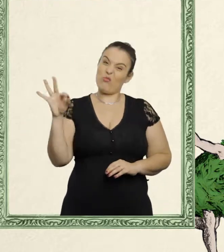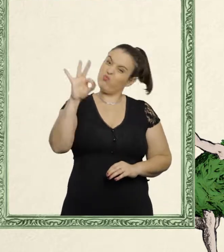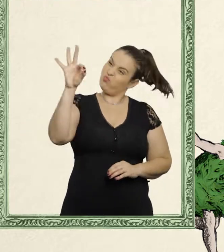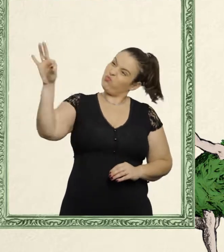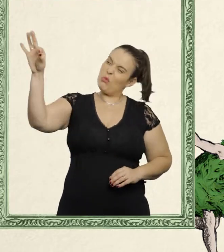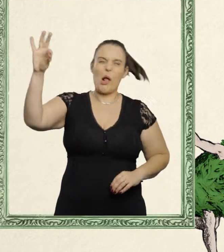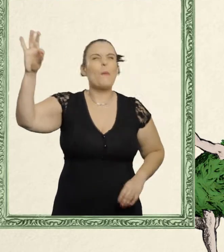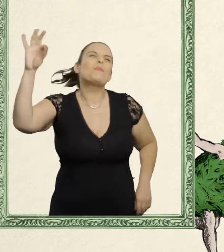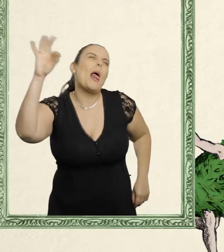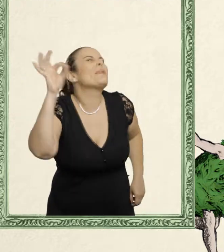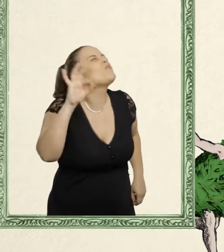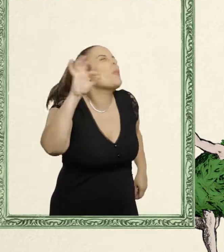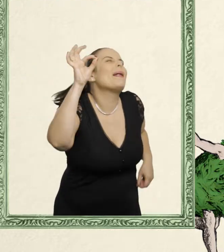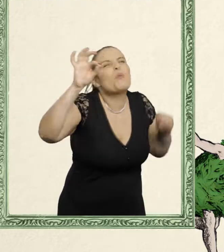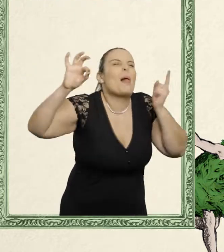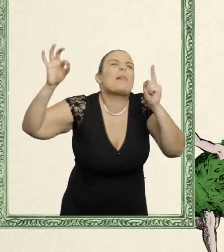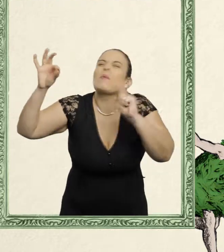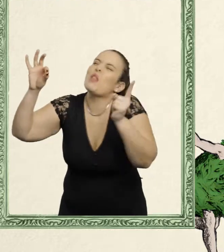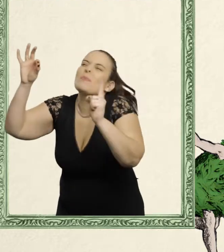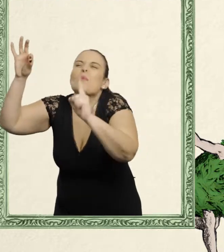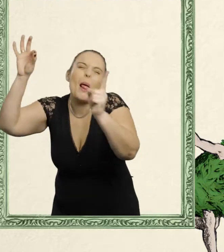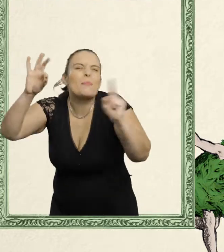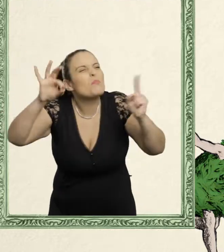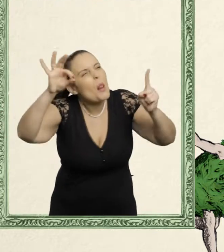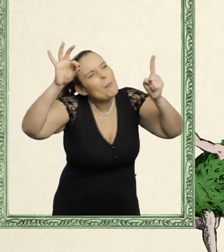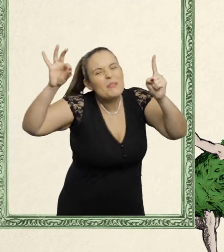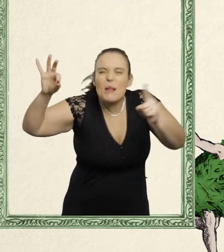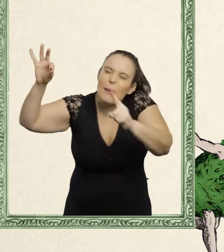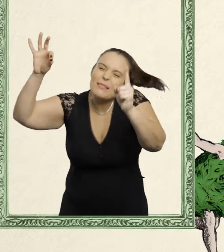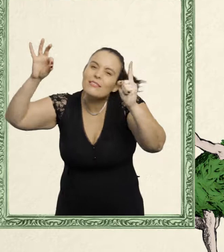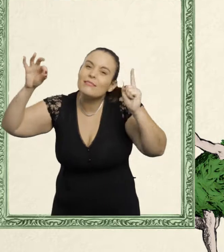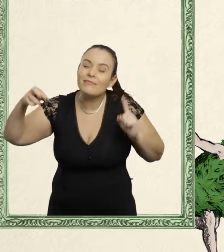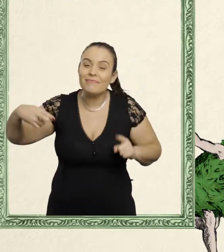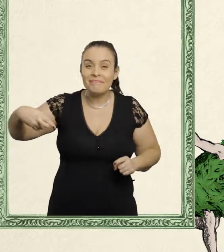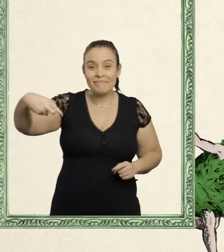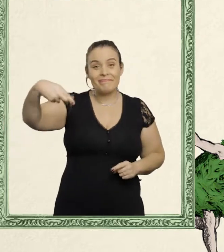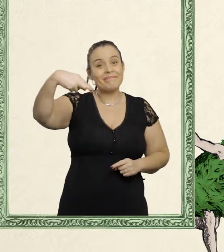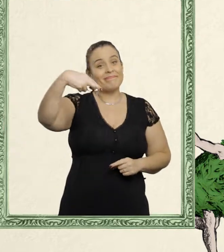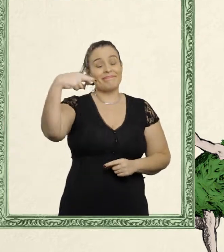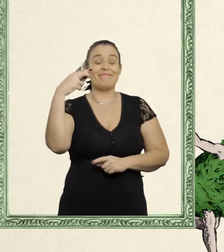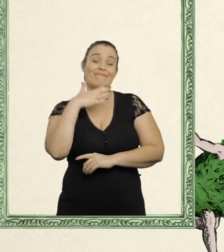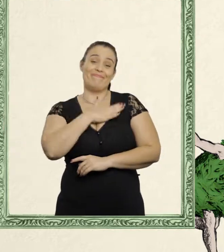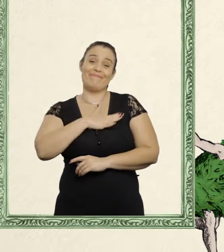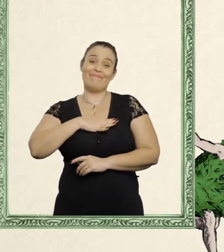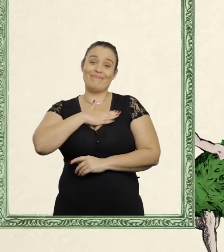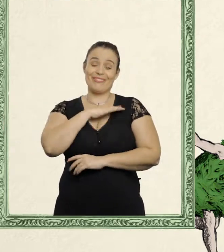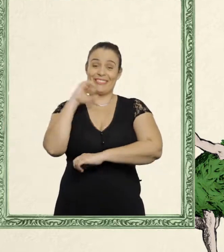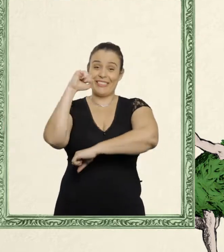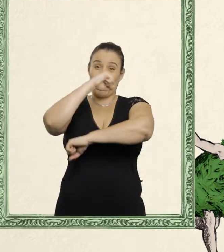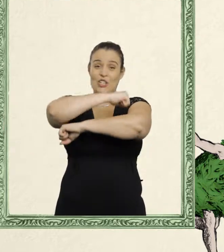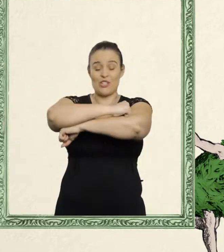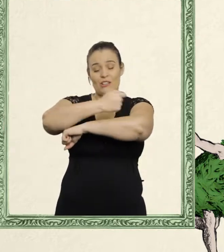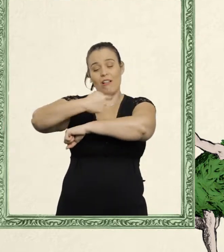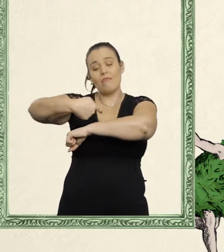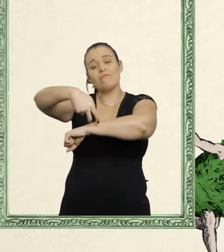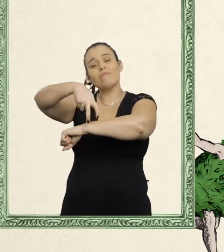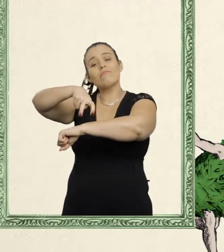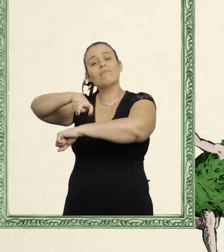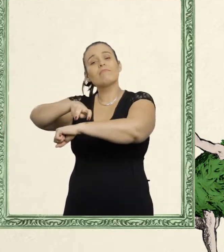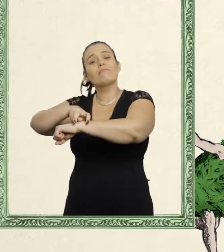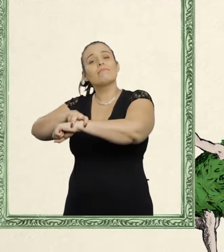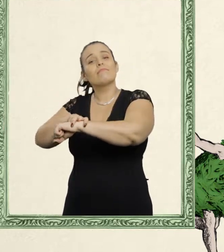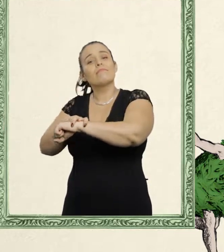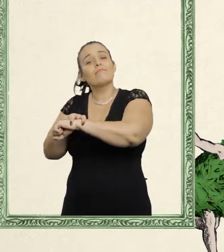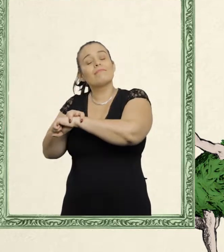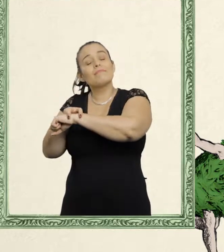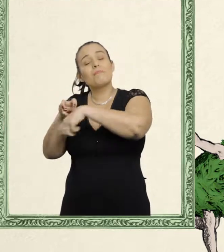um lado para o outro dizendo coisas feias. Peter contou que gostava de sentar na janela do quarto de Wendy. Ele